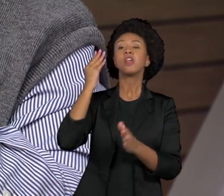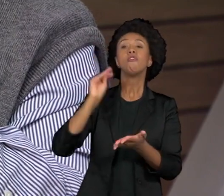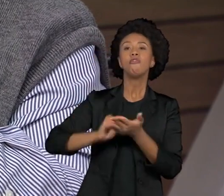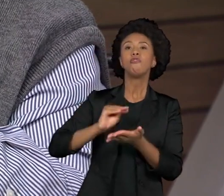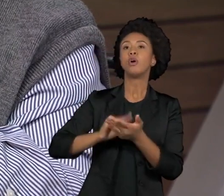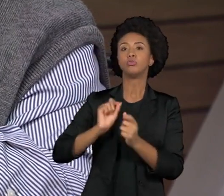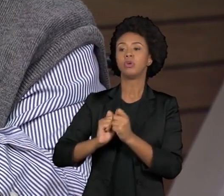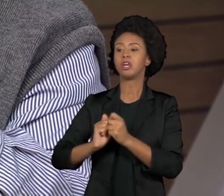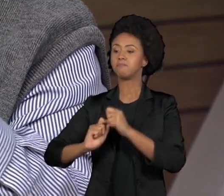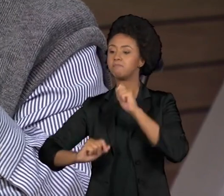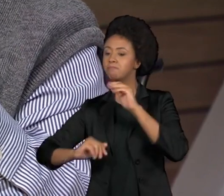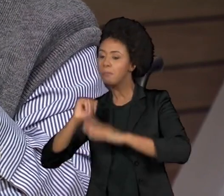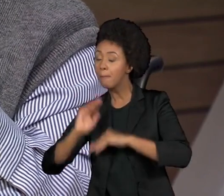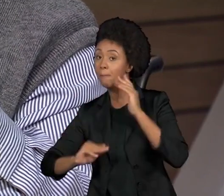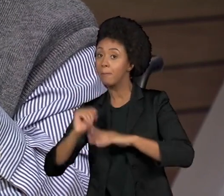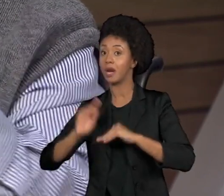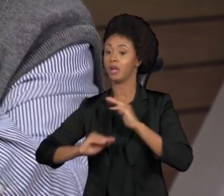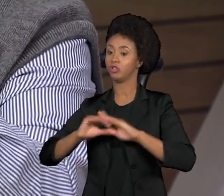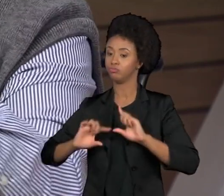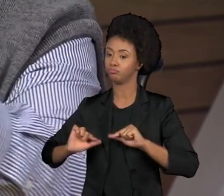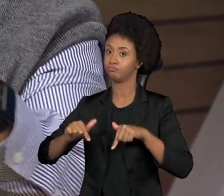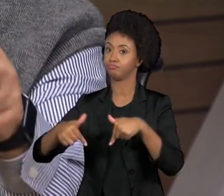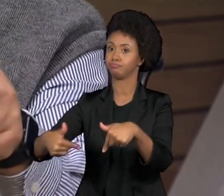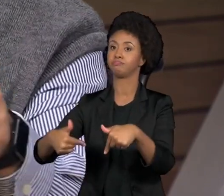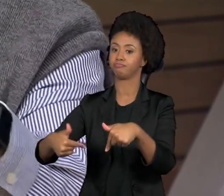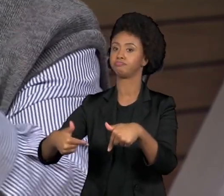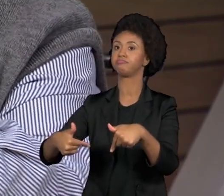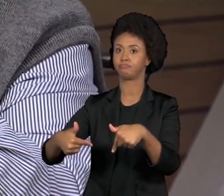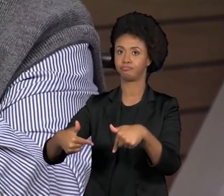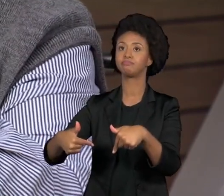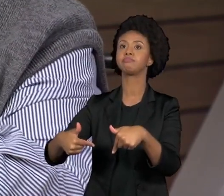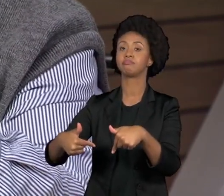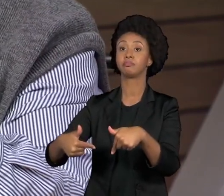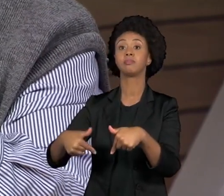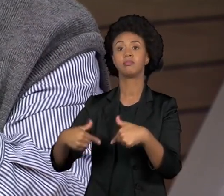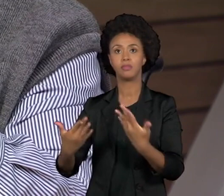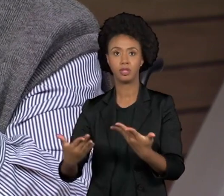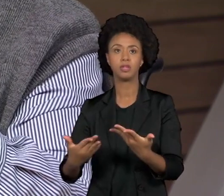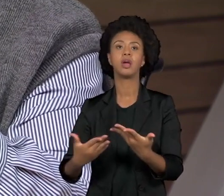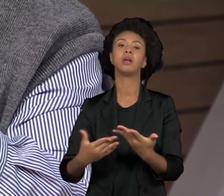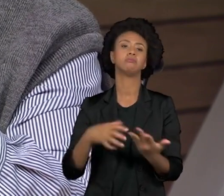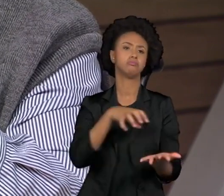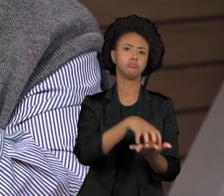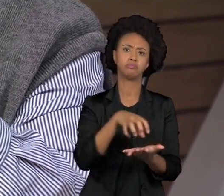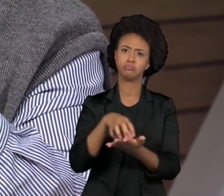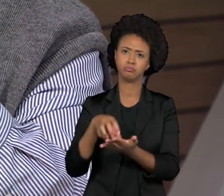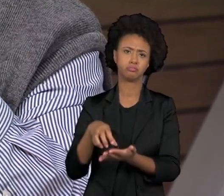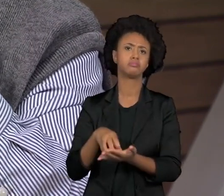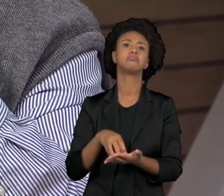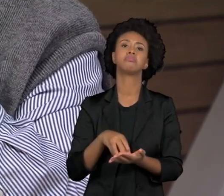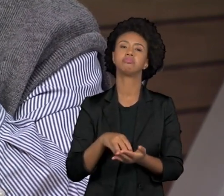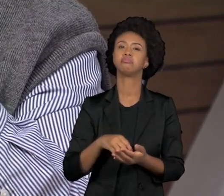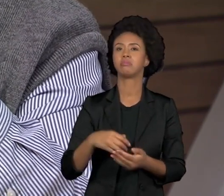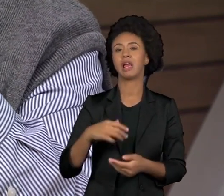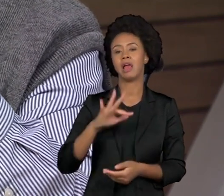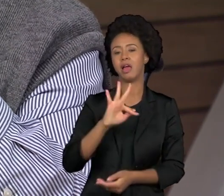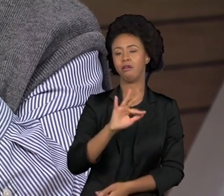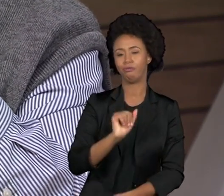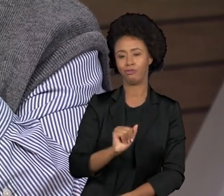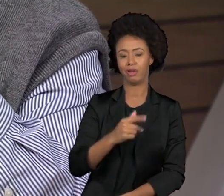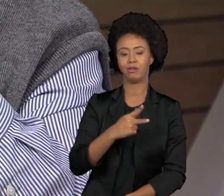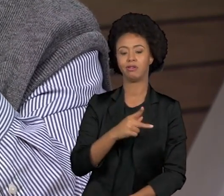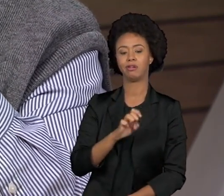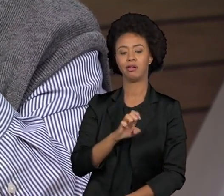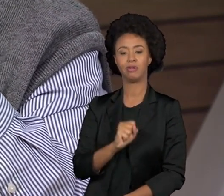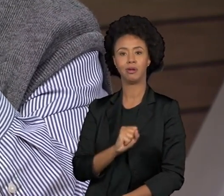públicas que favoreça, financiado por agência de fomento. A FAPESP está lançando uma, eu até